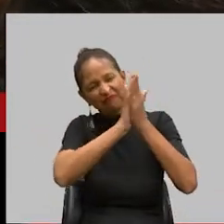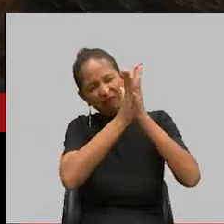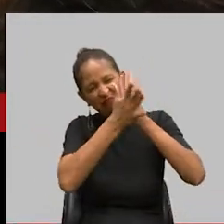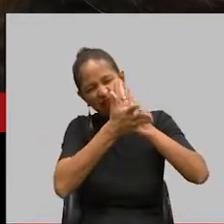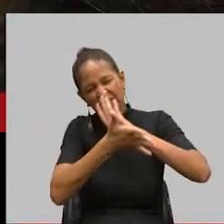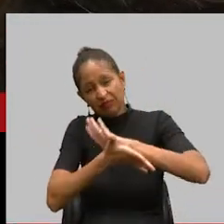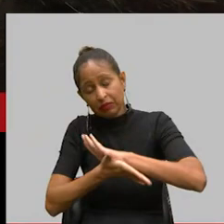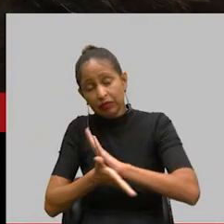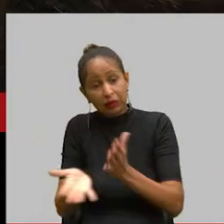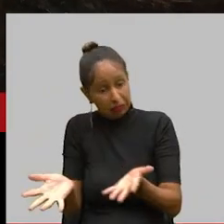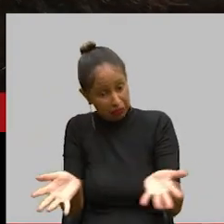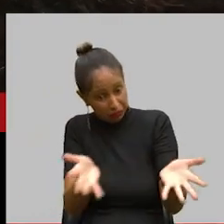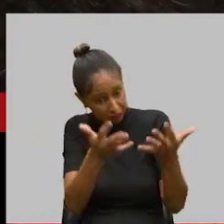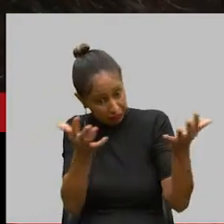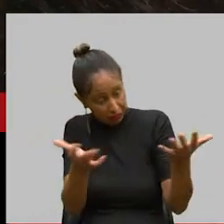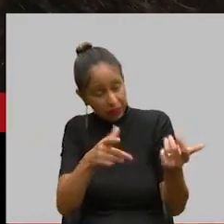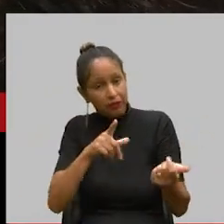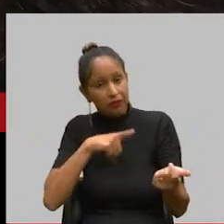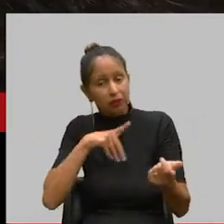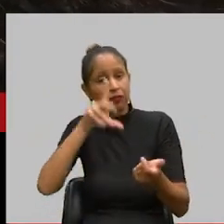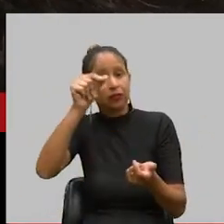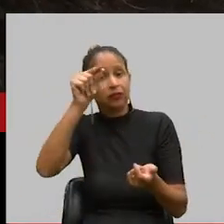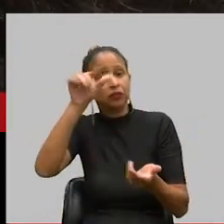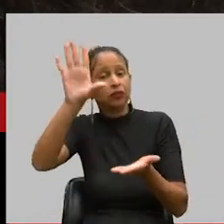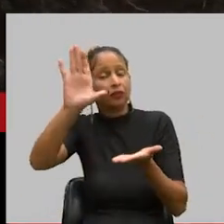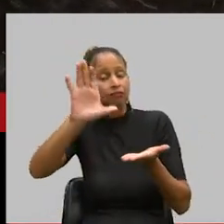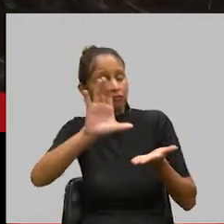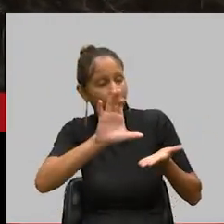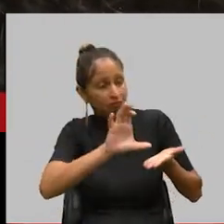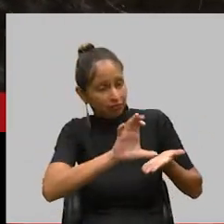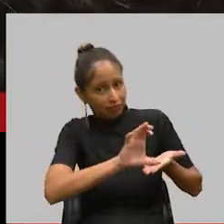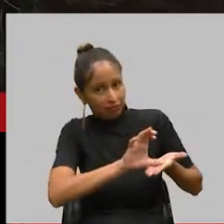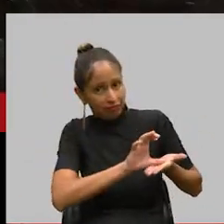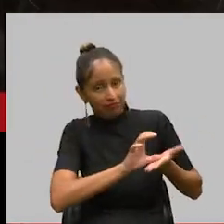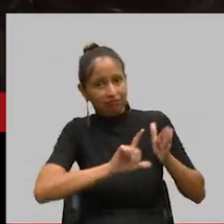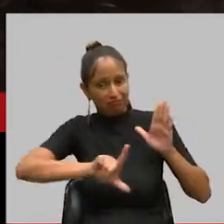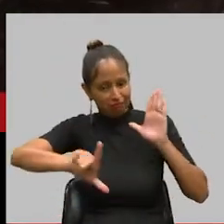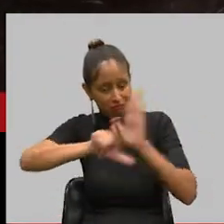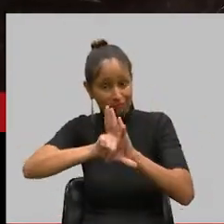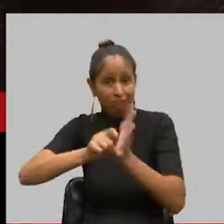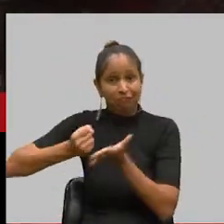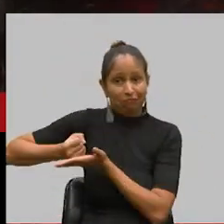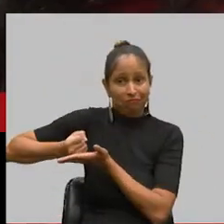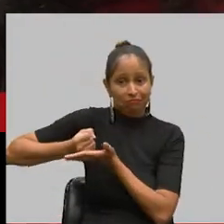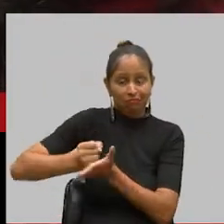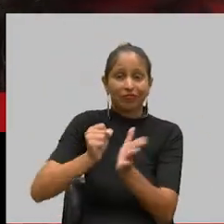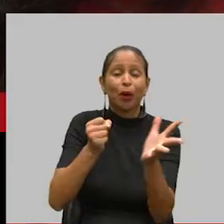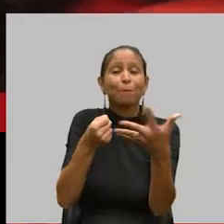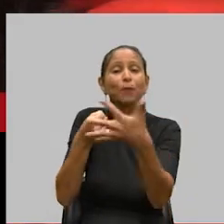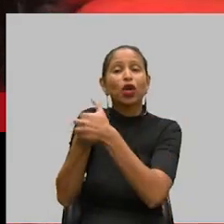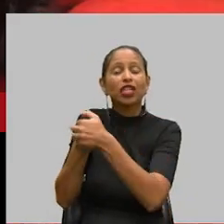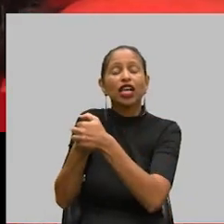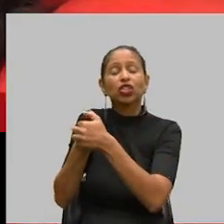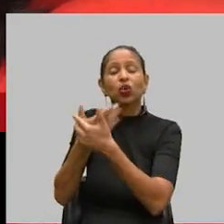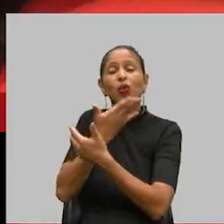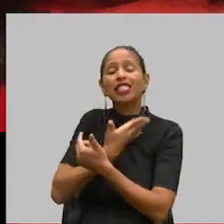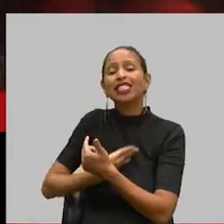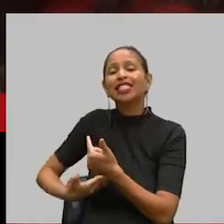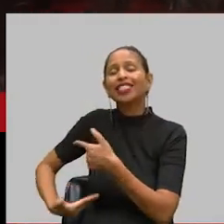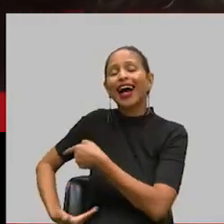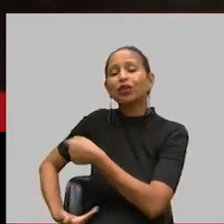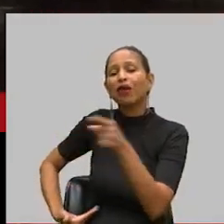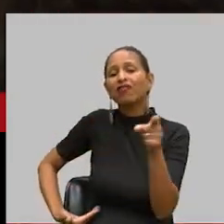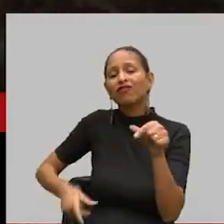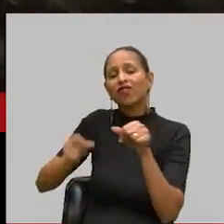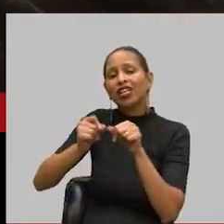incentivos recebem recurso recebe lei que ampara recebe tudo do estado para fazer faz